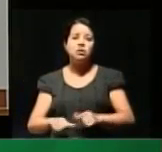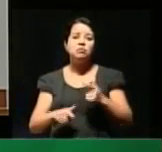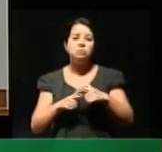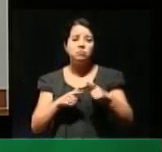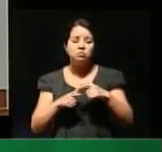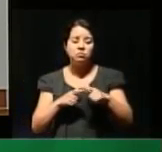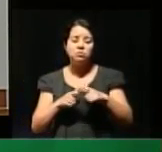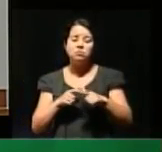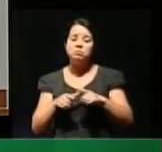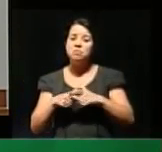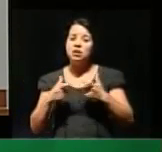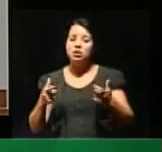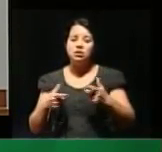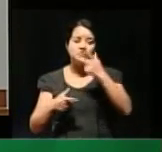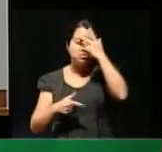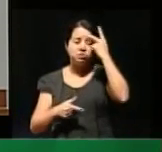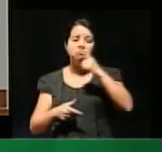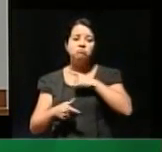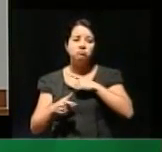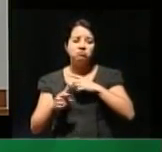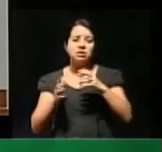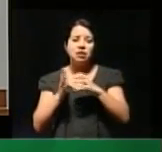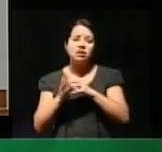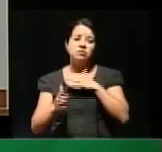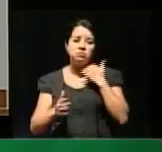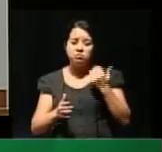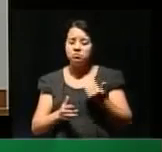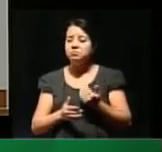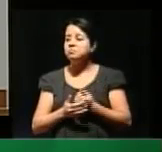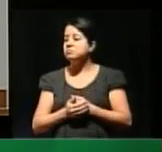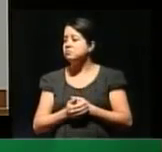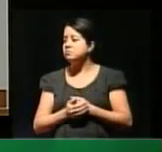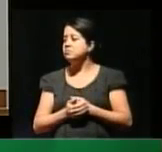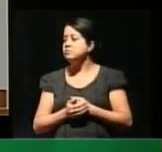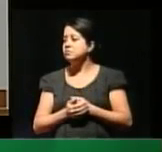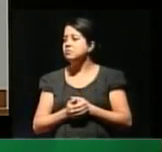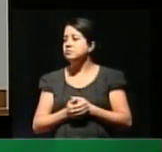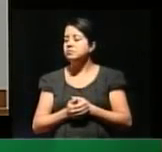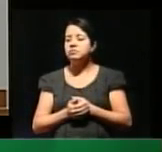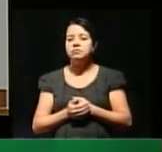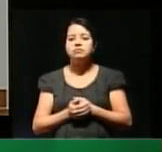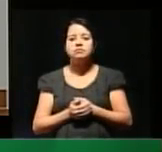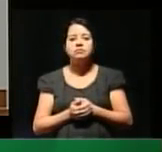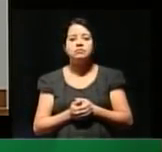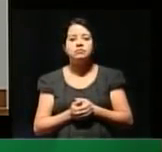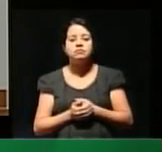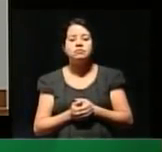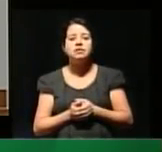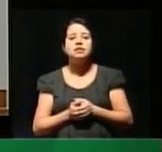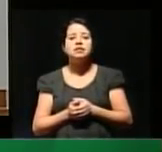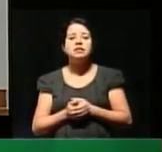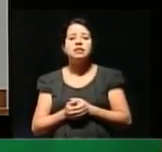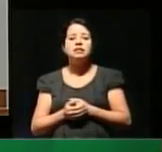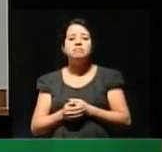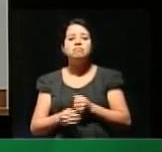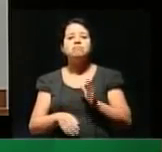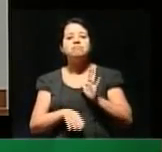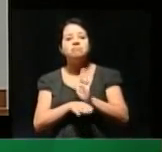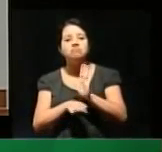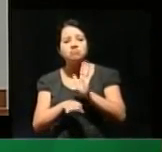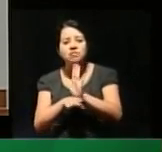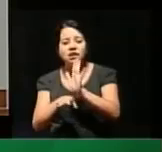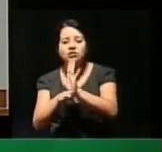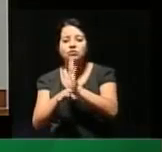aí com vocês também. Né? E, por exemplo, quando eu falei que só o fato de você aumentar a cobertura de tratamento, você já